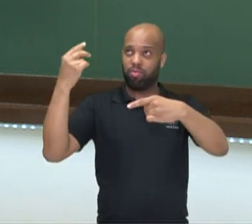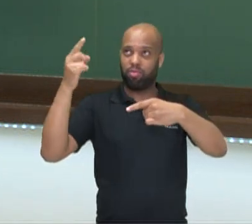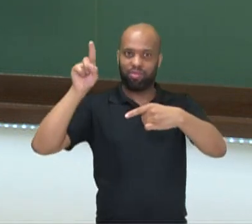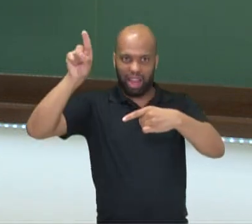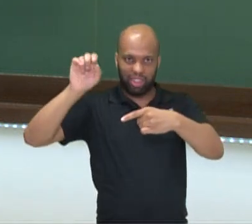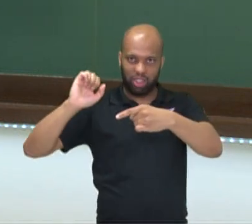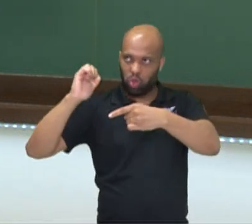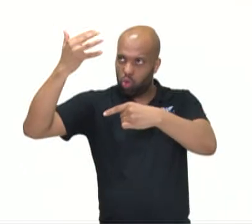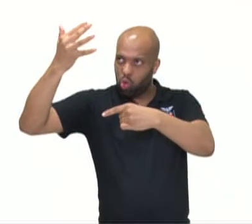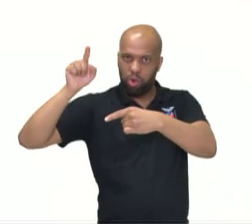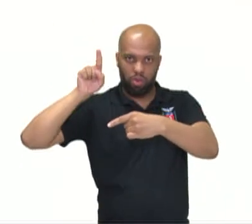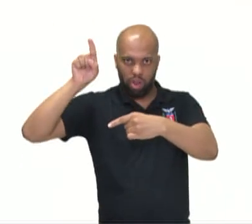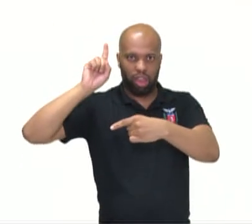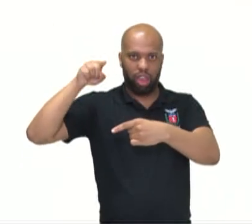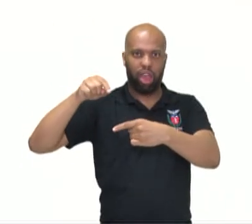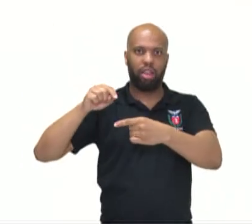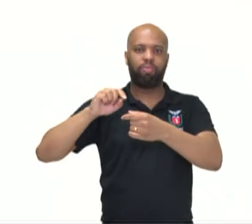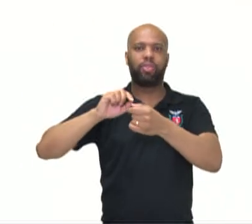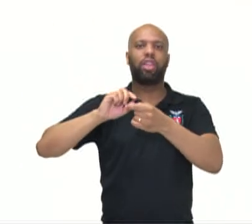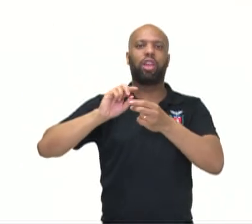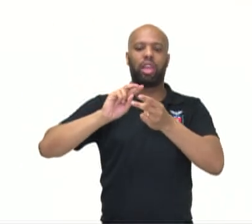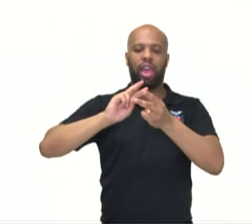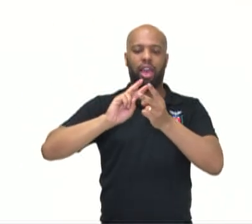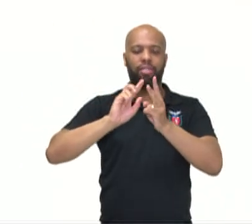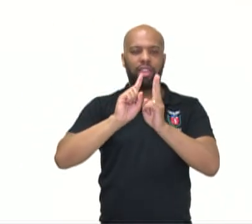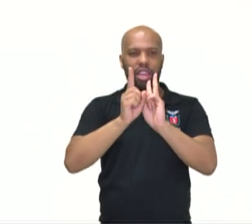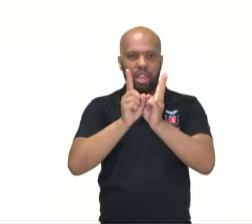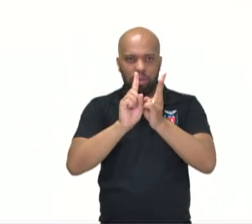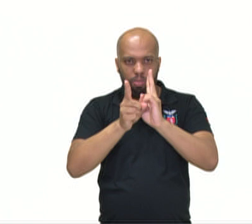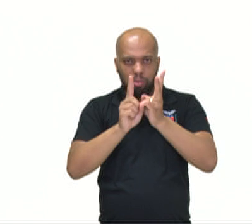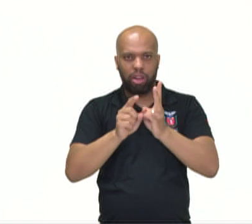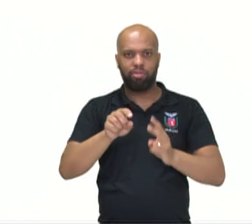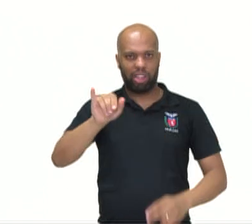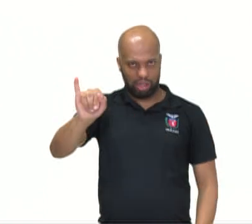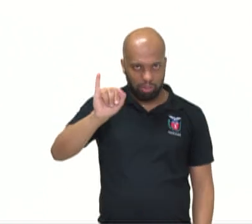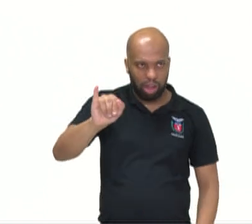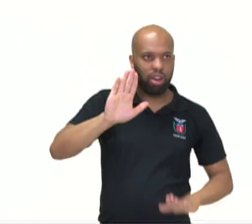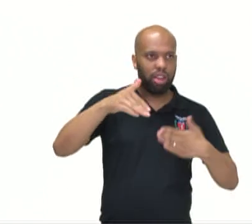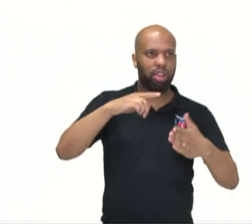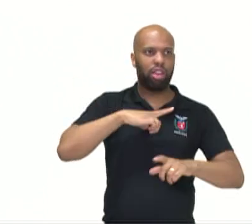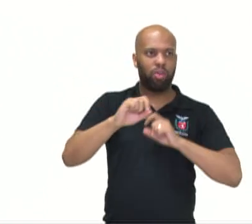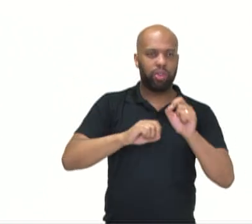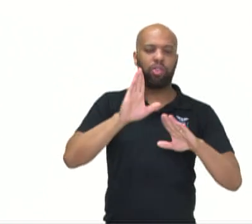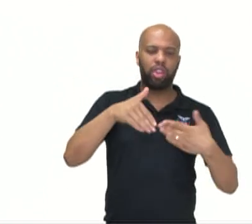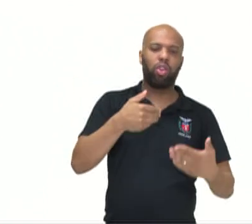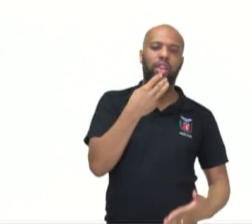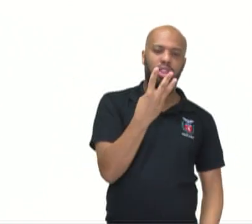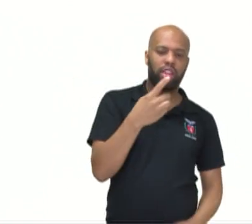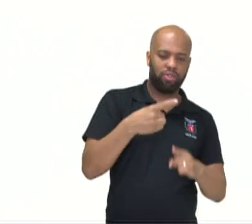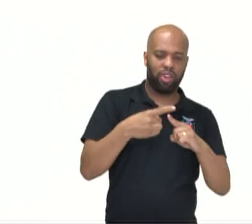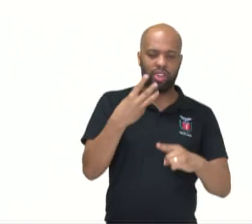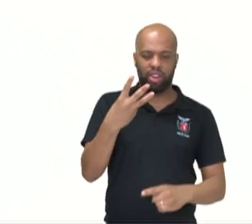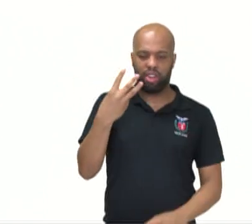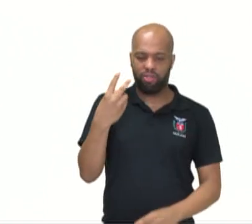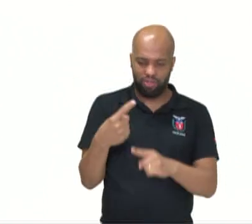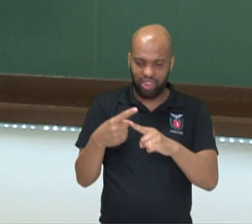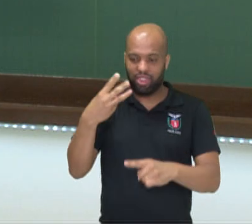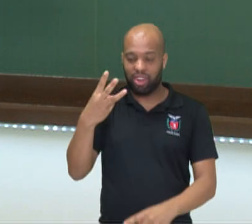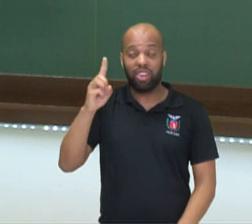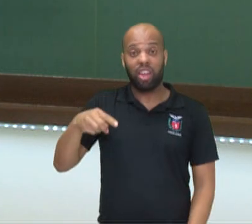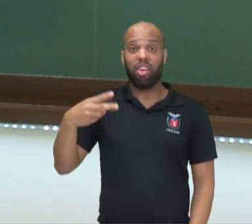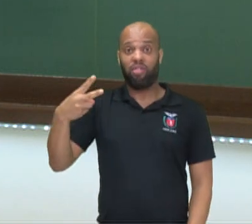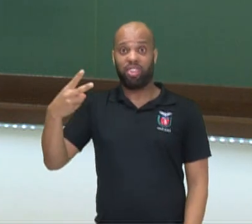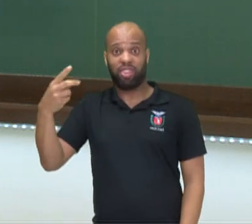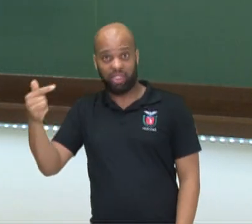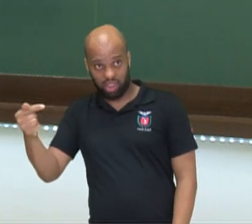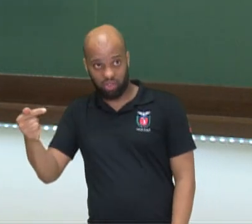negativo. 3 vezes 3 vezes 3 é 27. E 2 vezes 2 vezes 2 é 8.